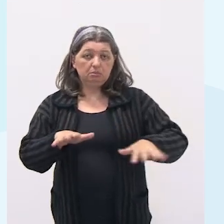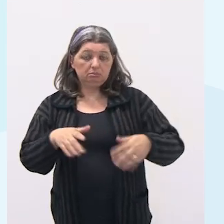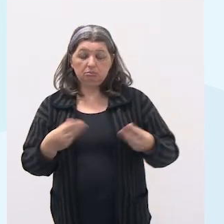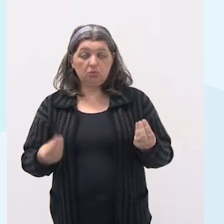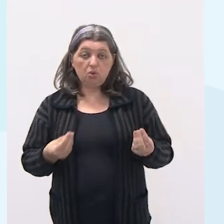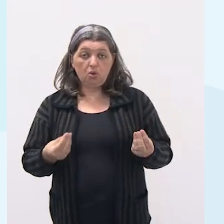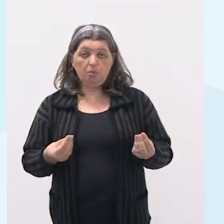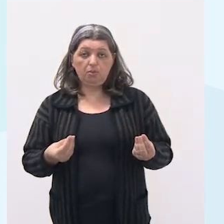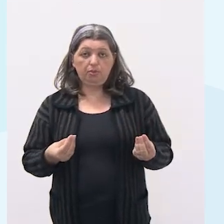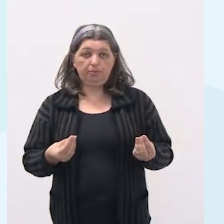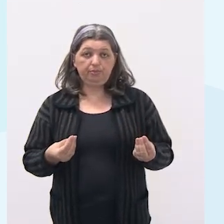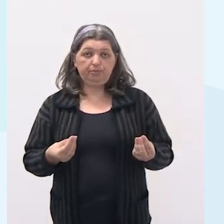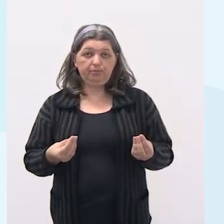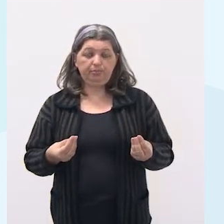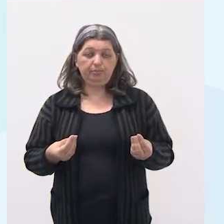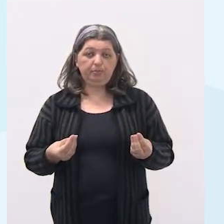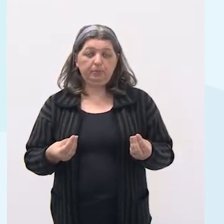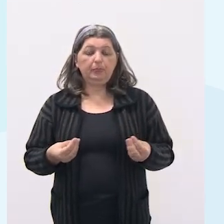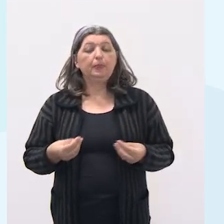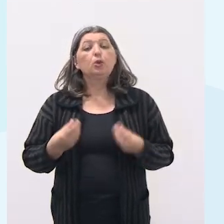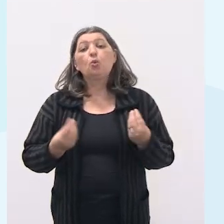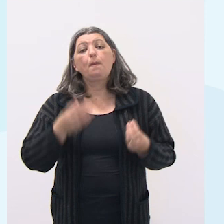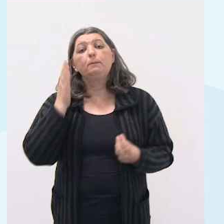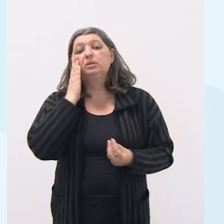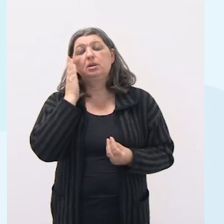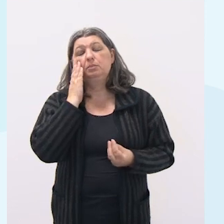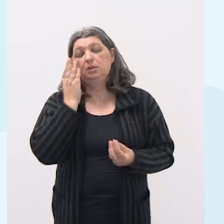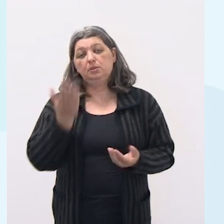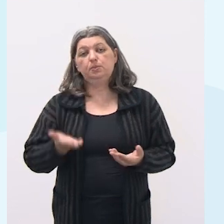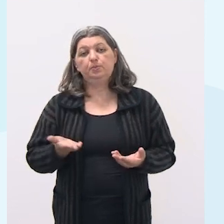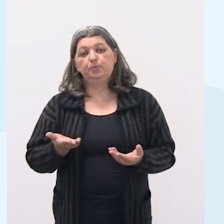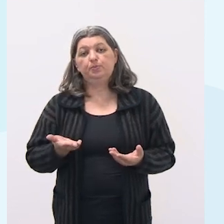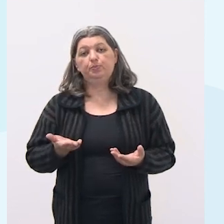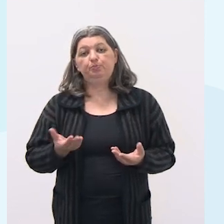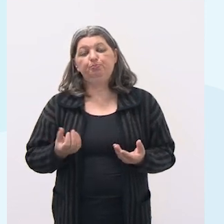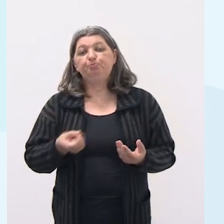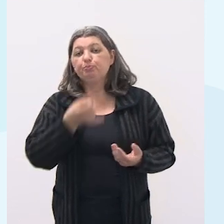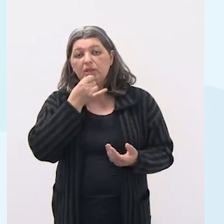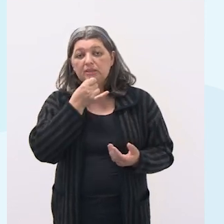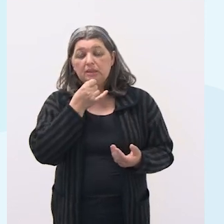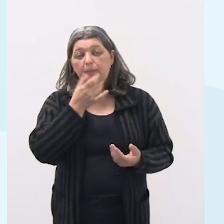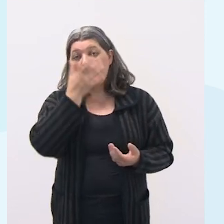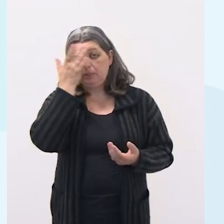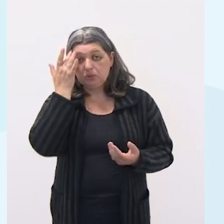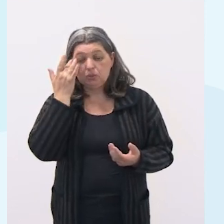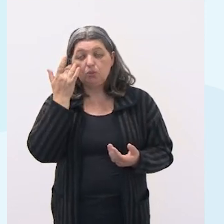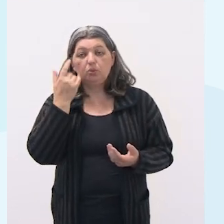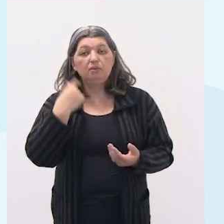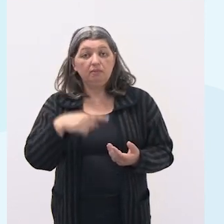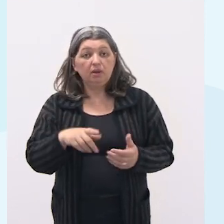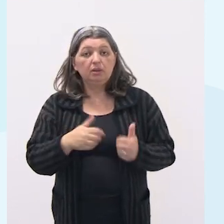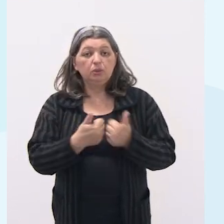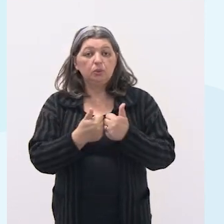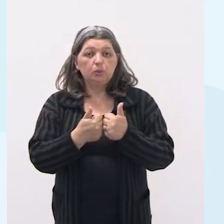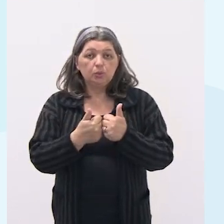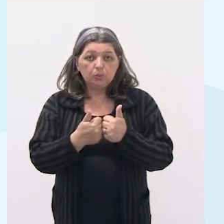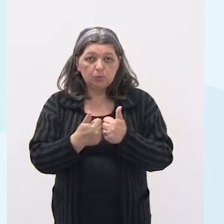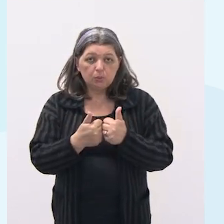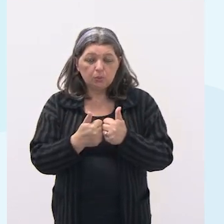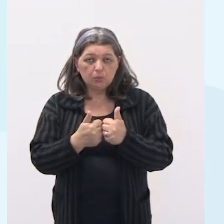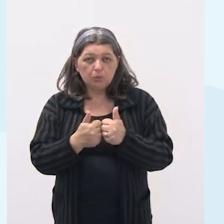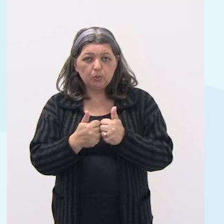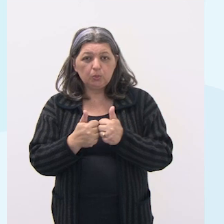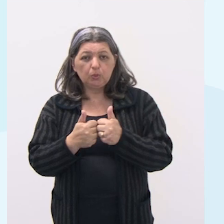Então, o que eu sei? Que quando a pessoa vai tomar um ônibus, o mesmo